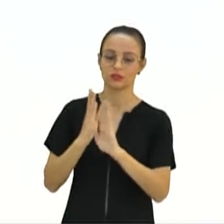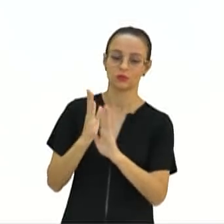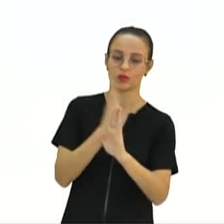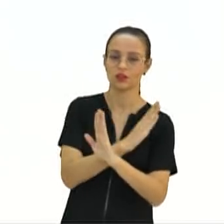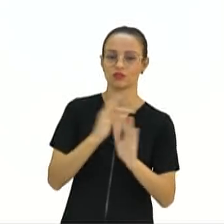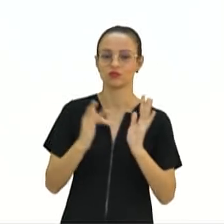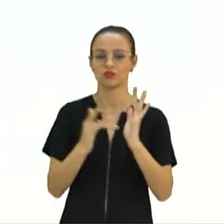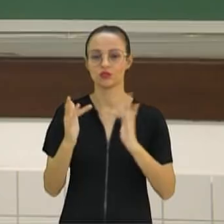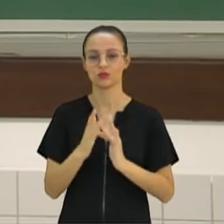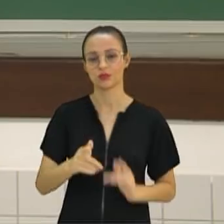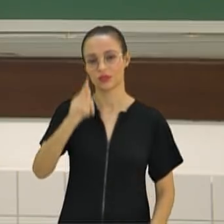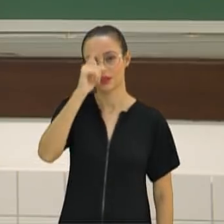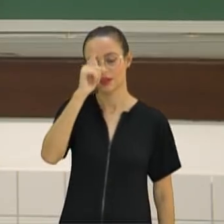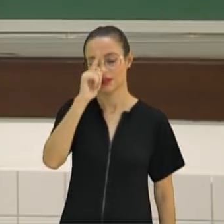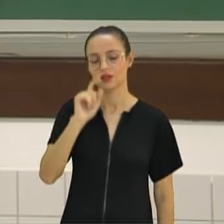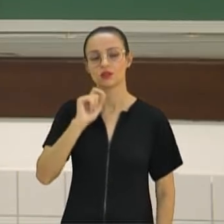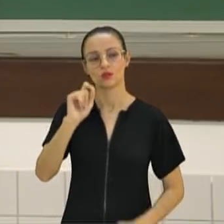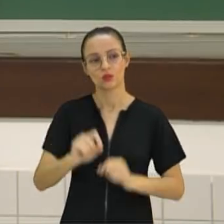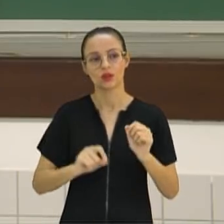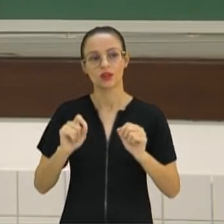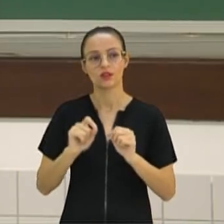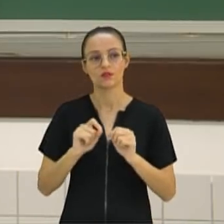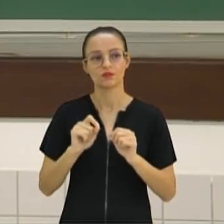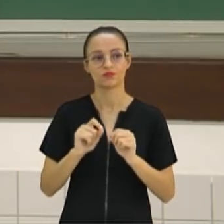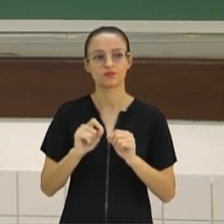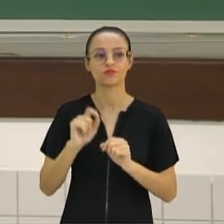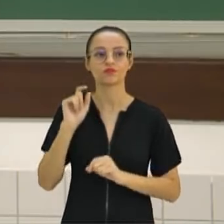Grécia, remontando a autoridade de